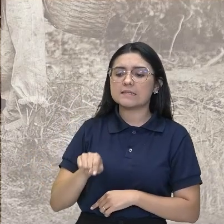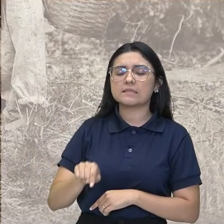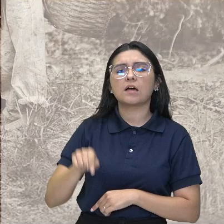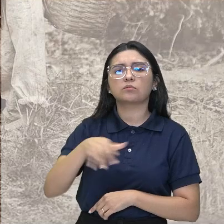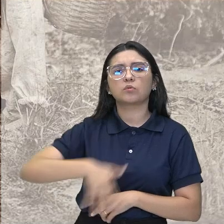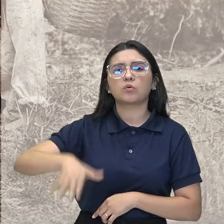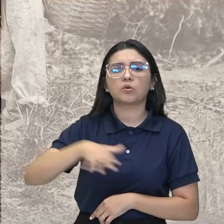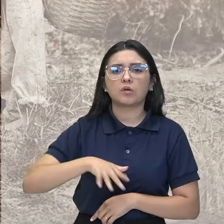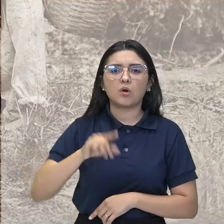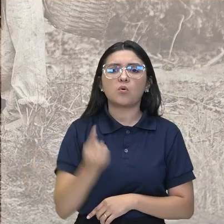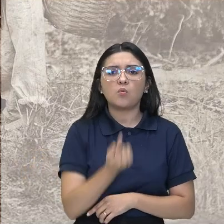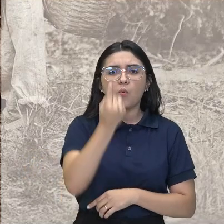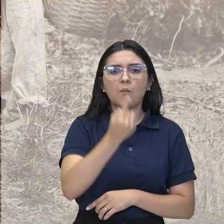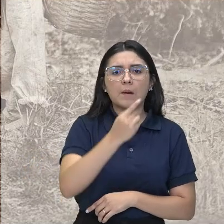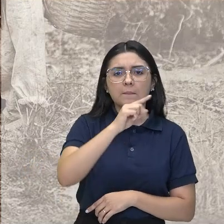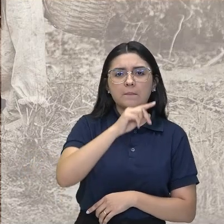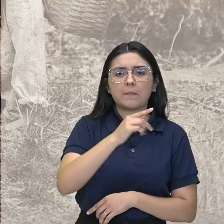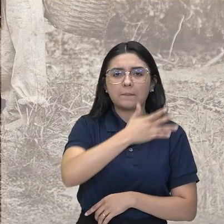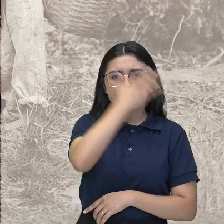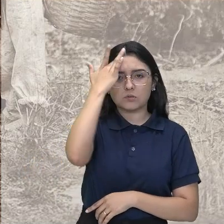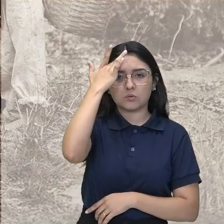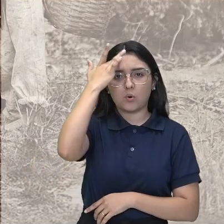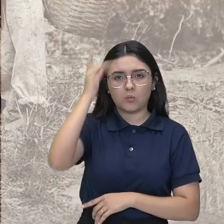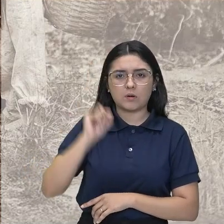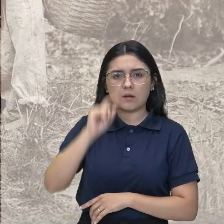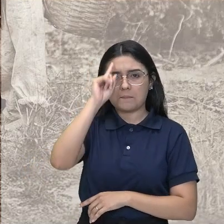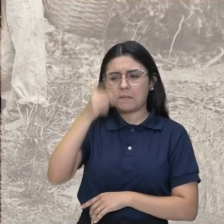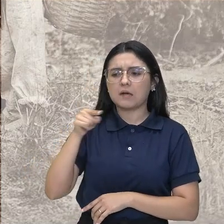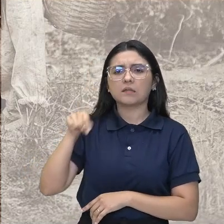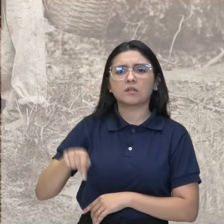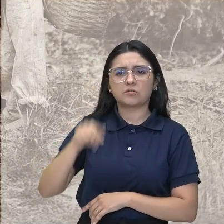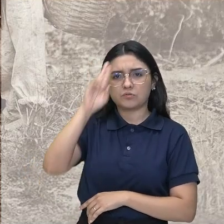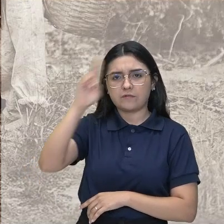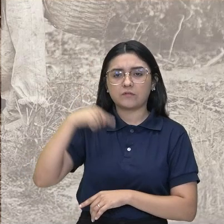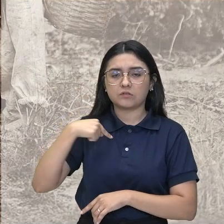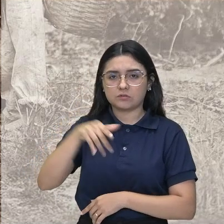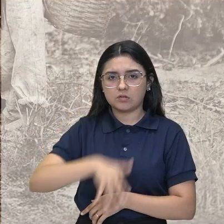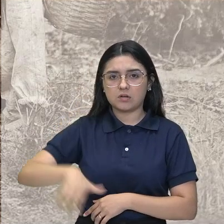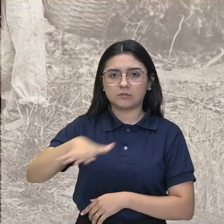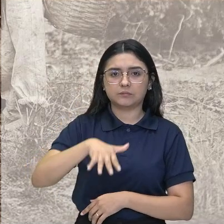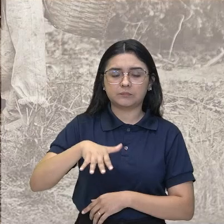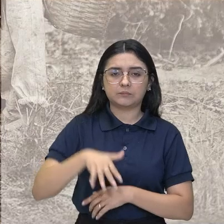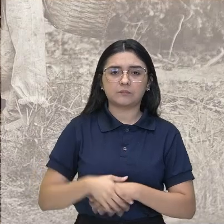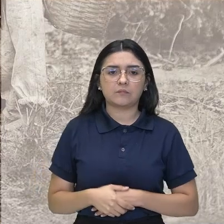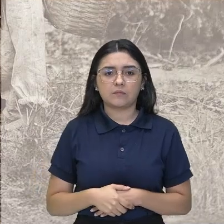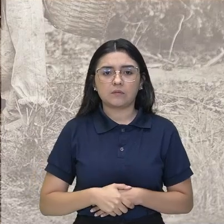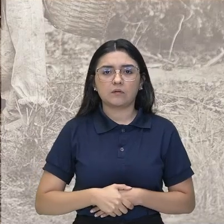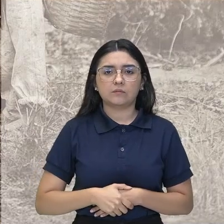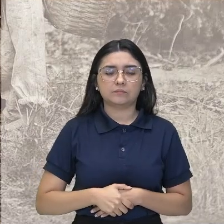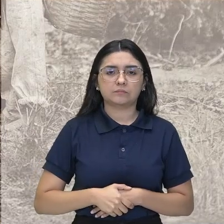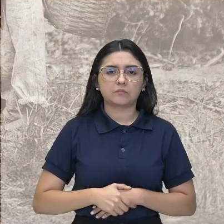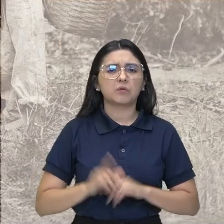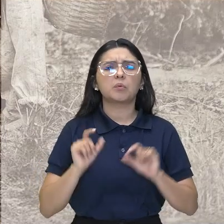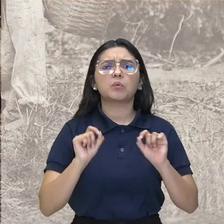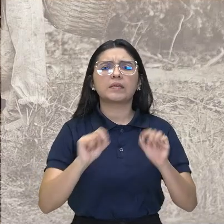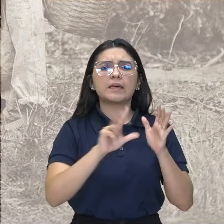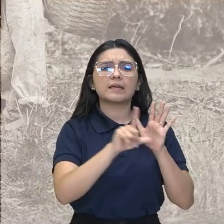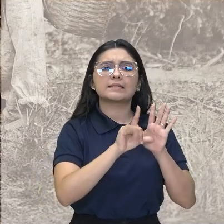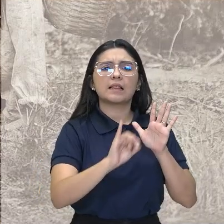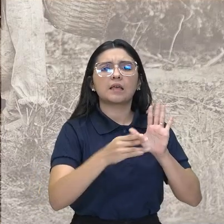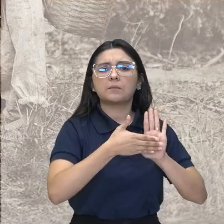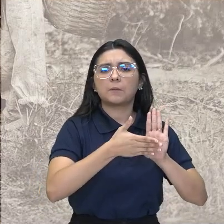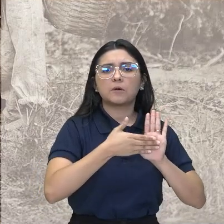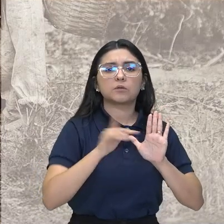um senhor, apenas uma pessoa. Isso é um latifúndio. E o que essa lei estipulava,